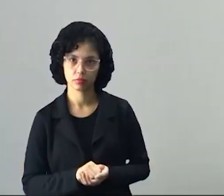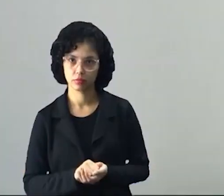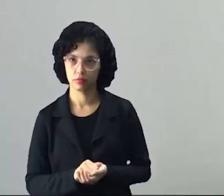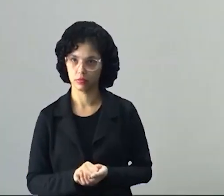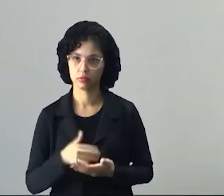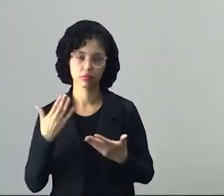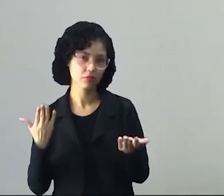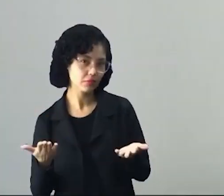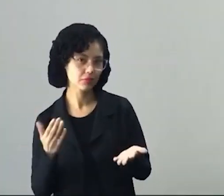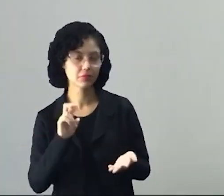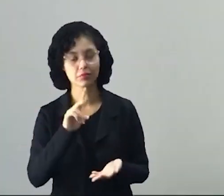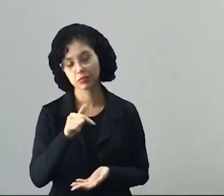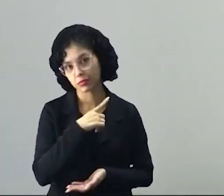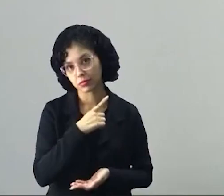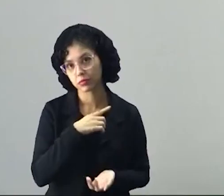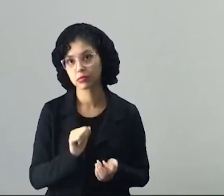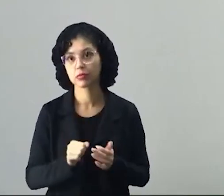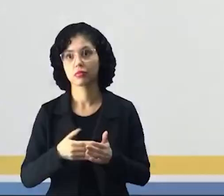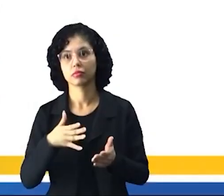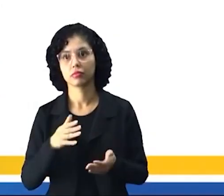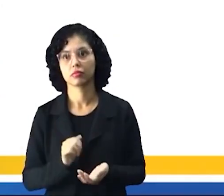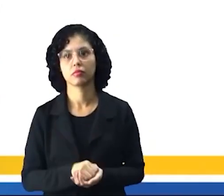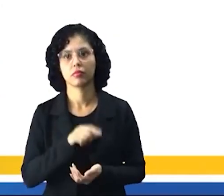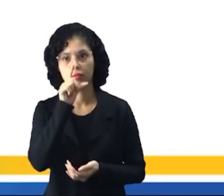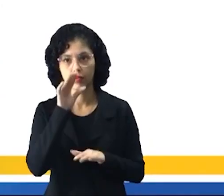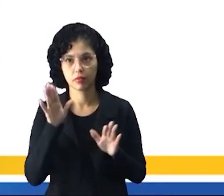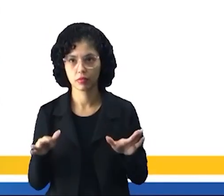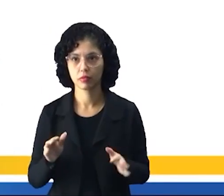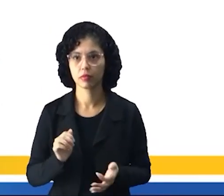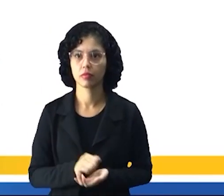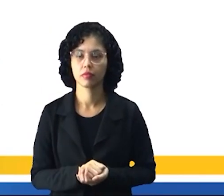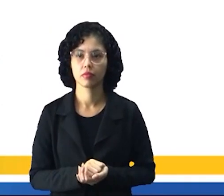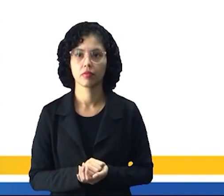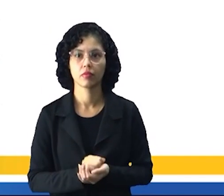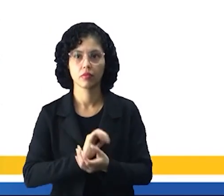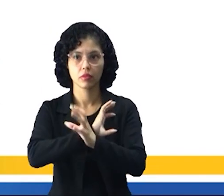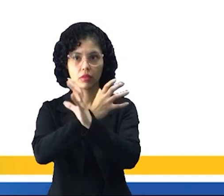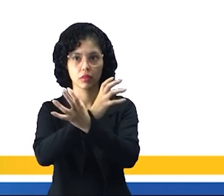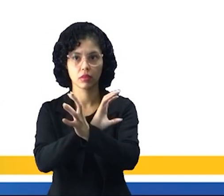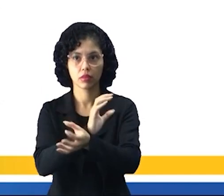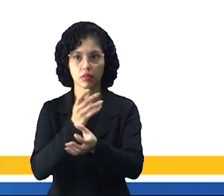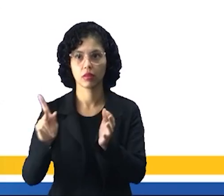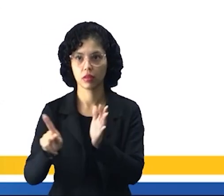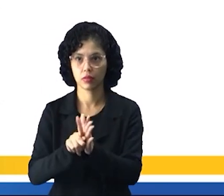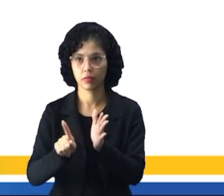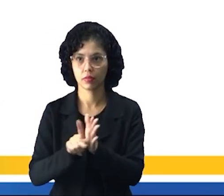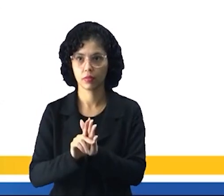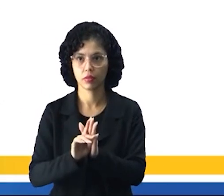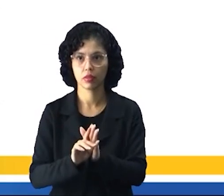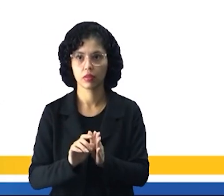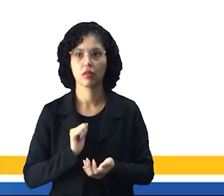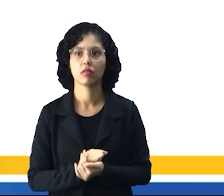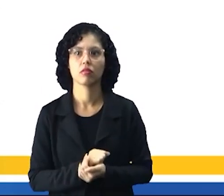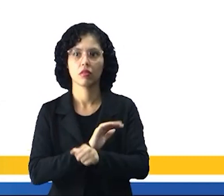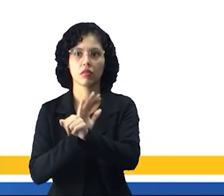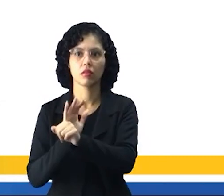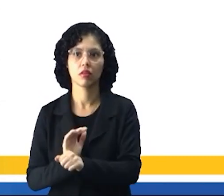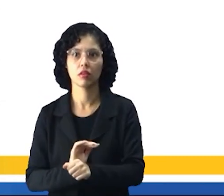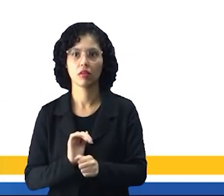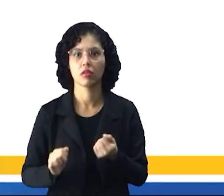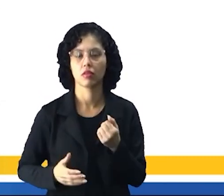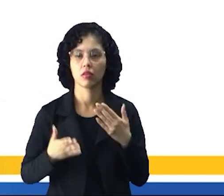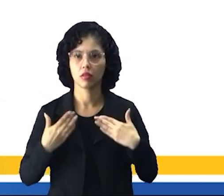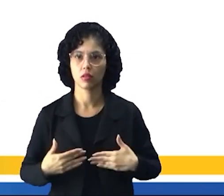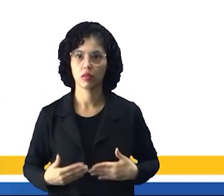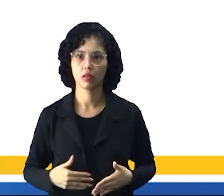corporal. Isso aí a gente vai ter muito nas aves, né? Exoesqueleto constituído de quitina que auxilia no controle